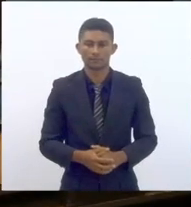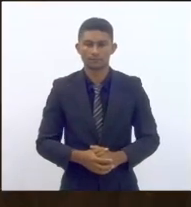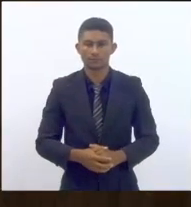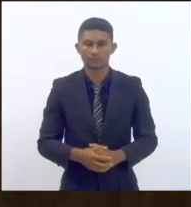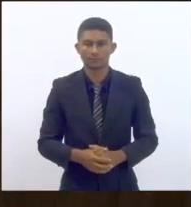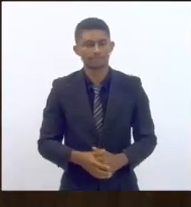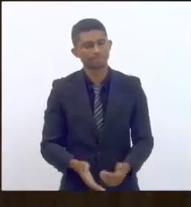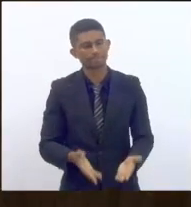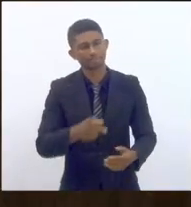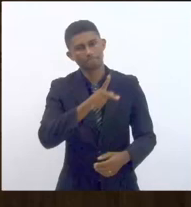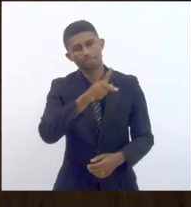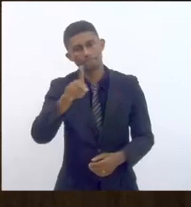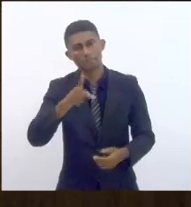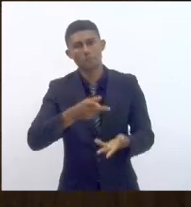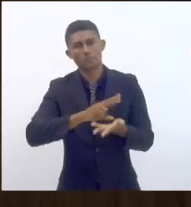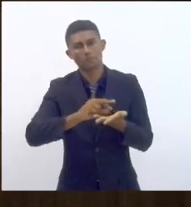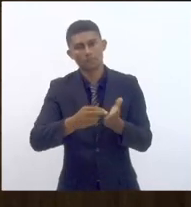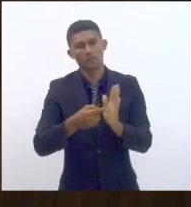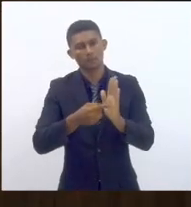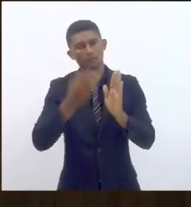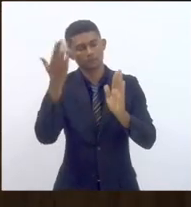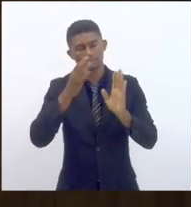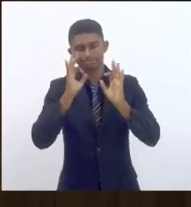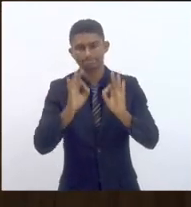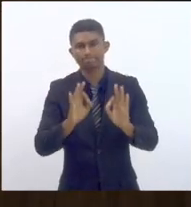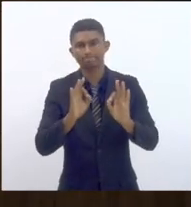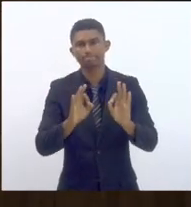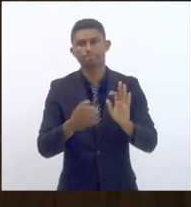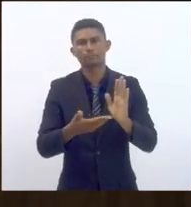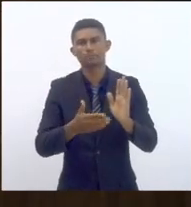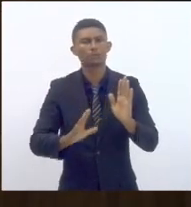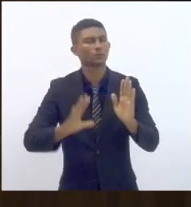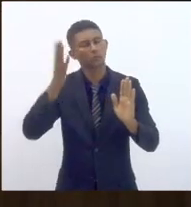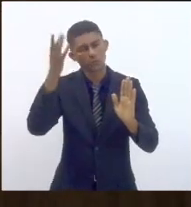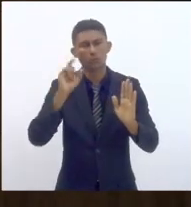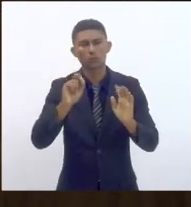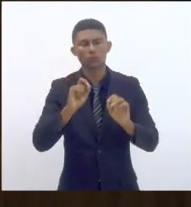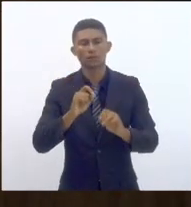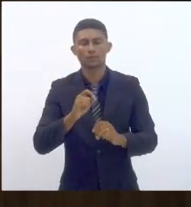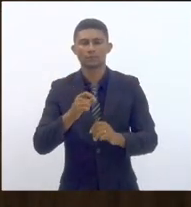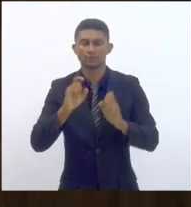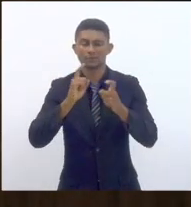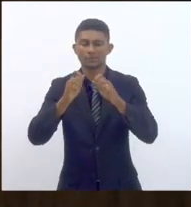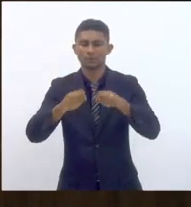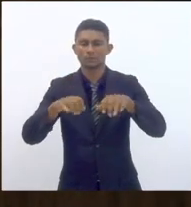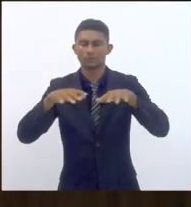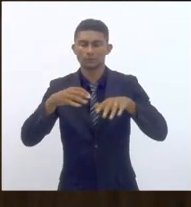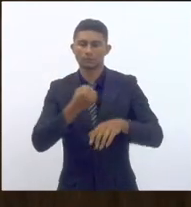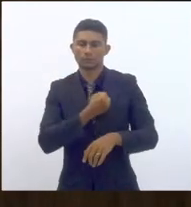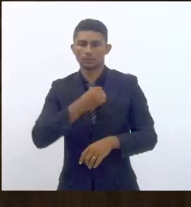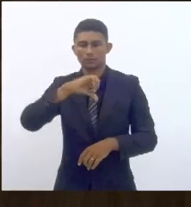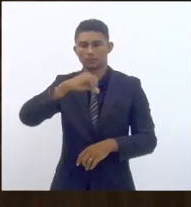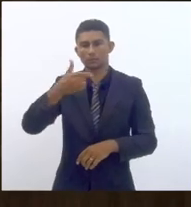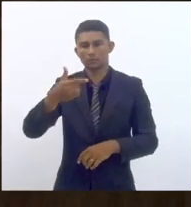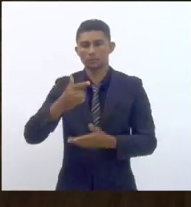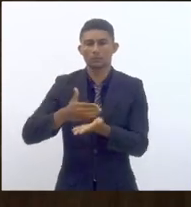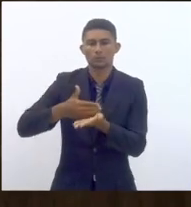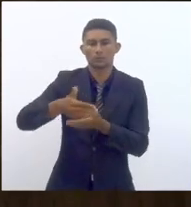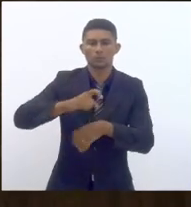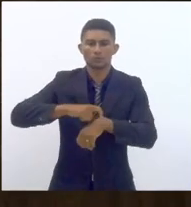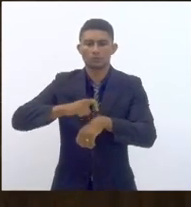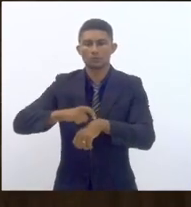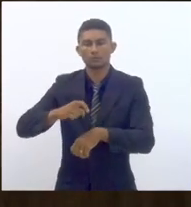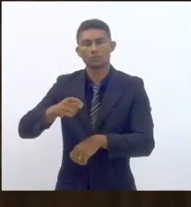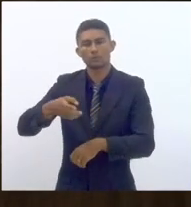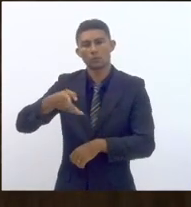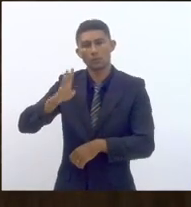Senhor presidente, a ata reflete com exatidão o ocorrido na 92ª sessão extraordinária, que iniciada às 16 horas